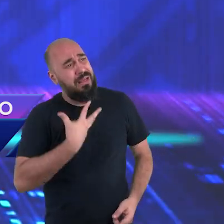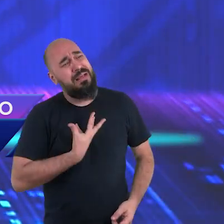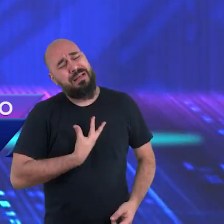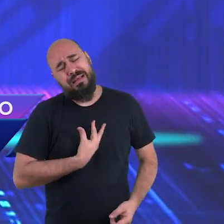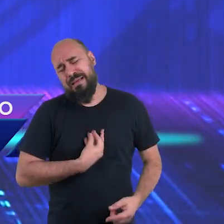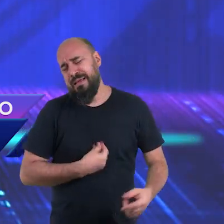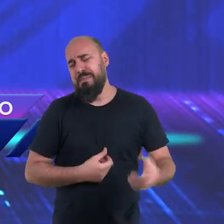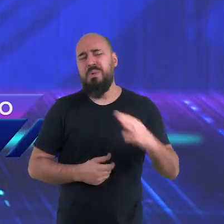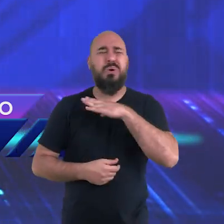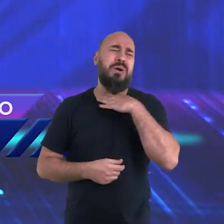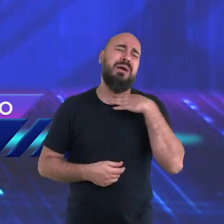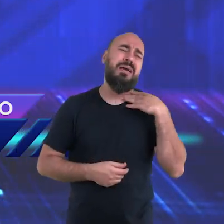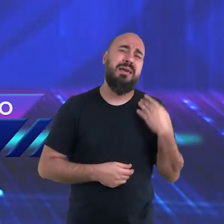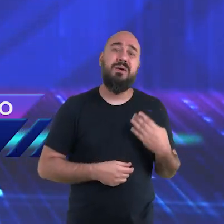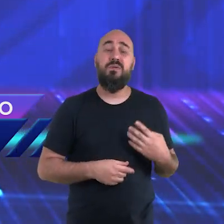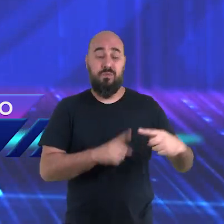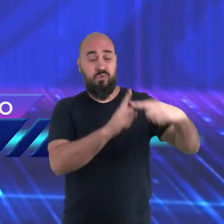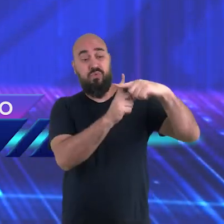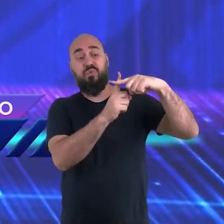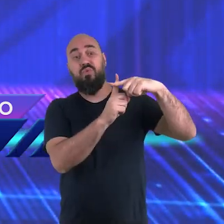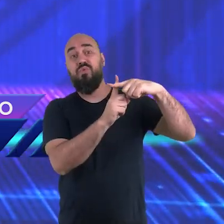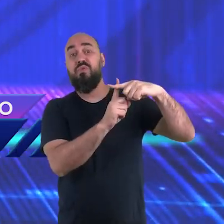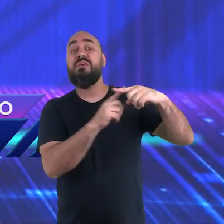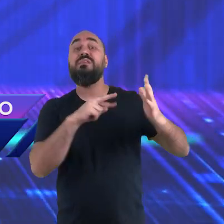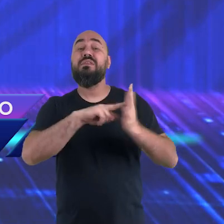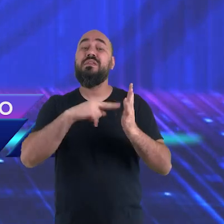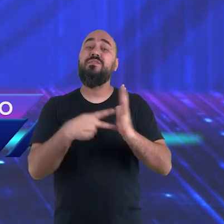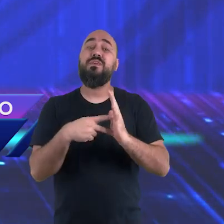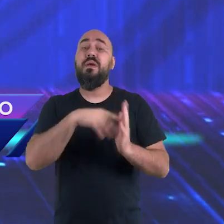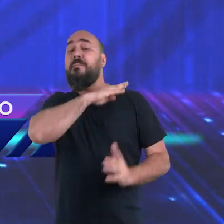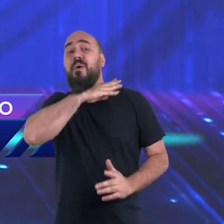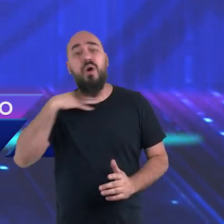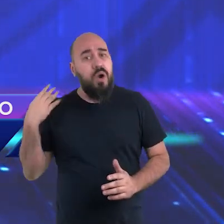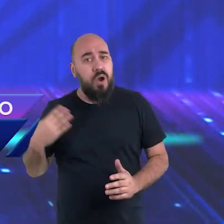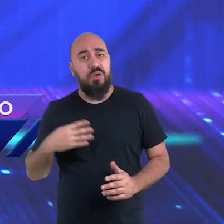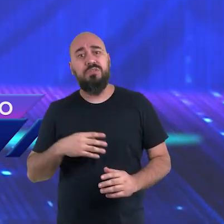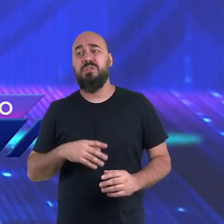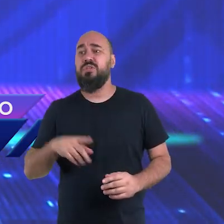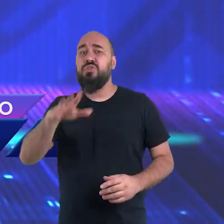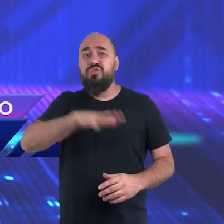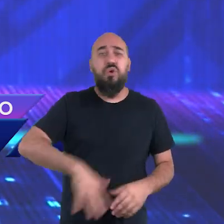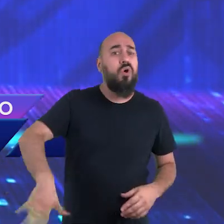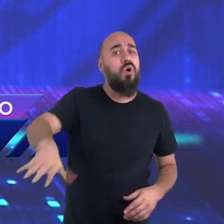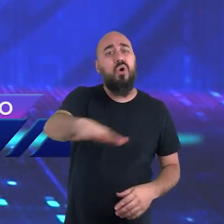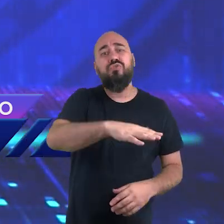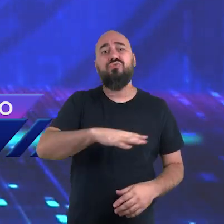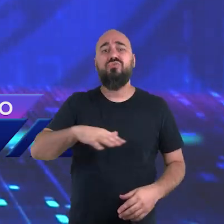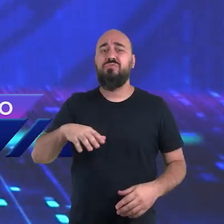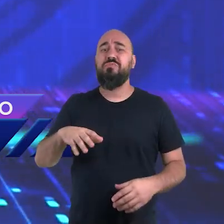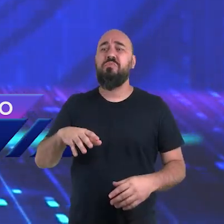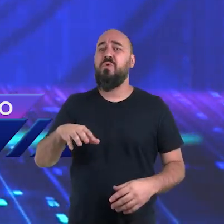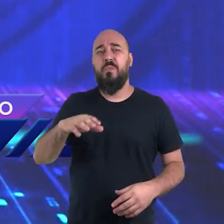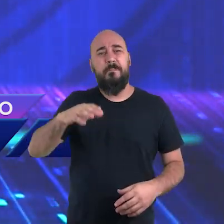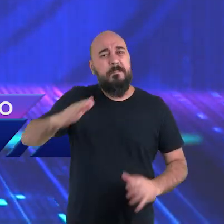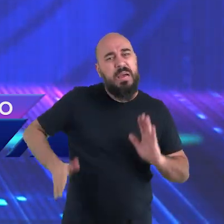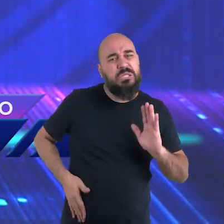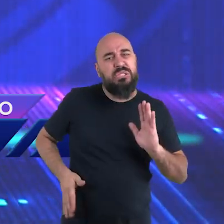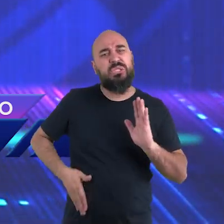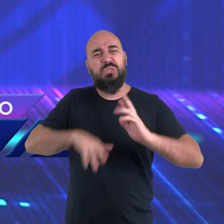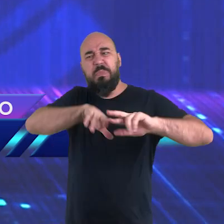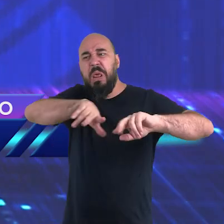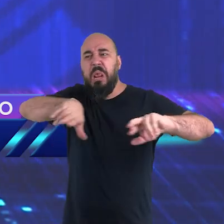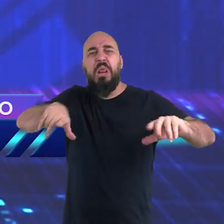de tortura, cruz que era um símbolo das pessoas piores da sociedade. Foi dessa forma que Cristo morreu. Você acha que foi um orgulho